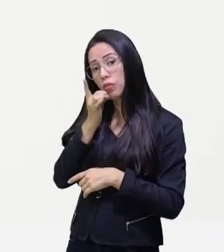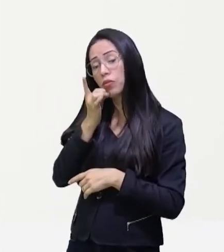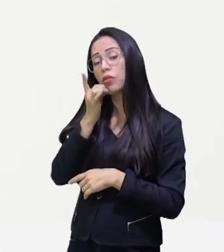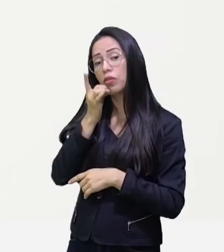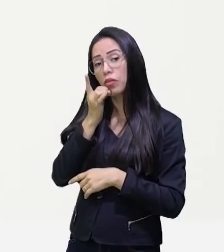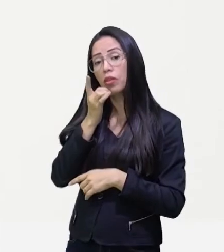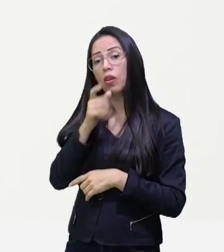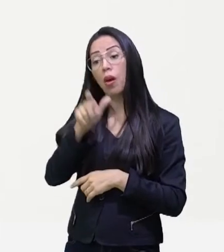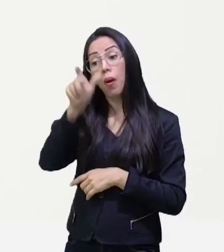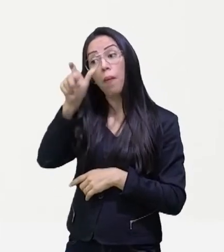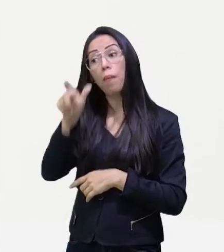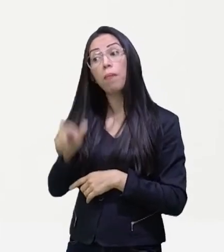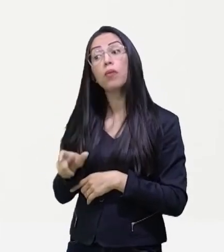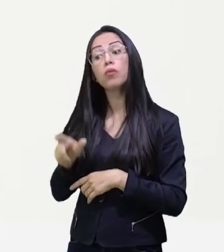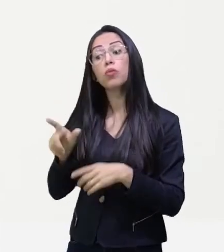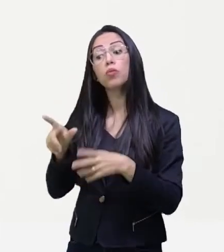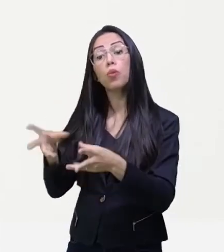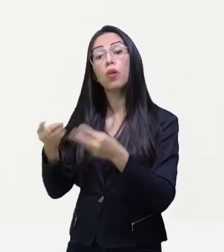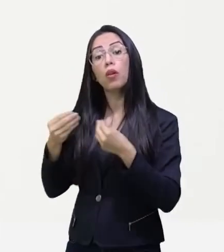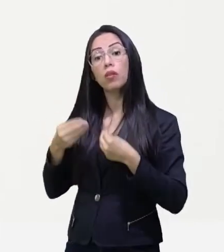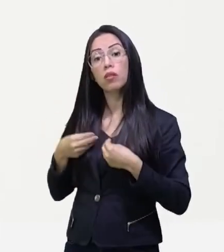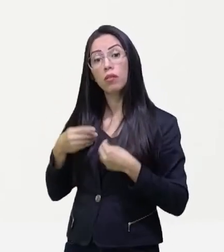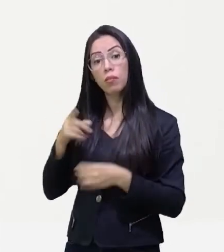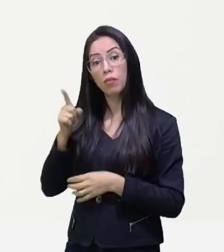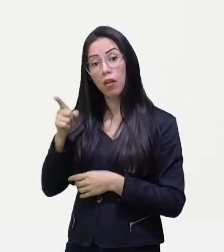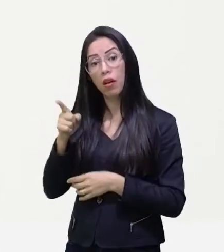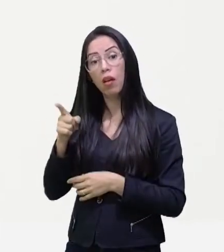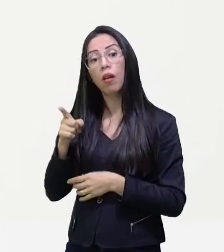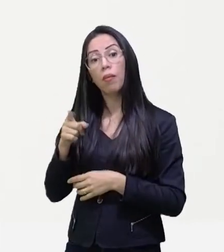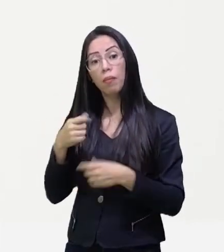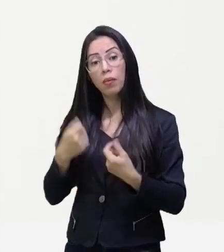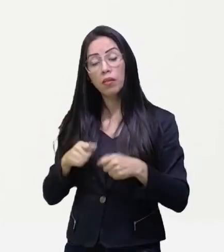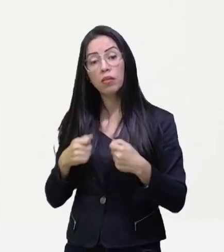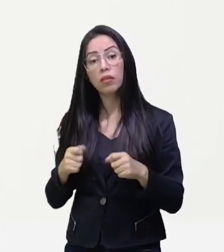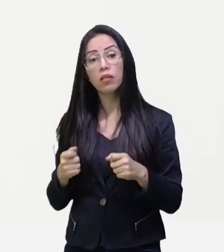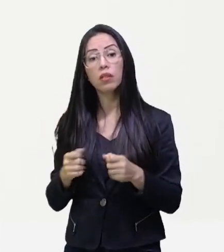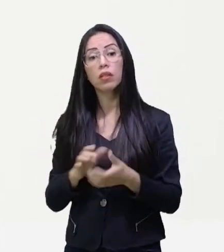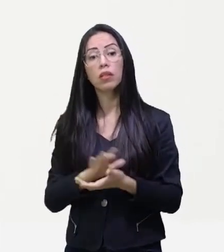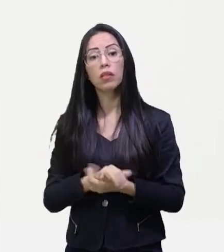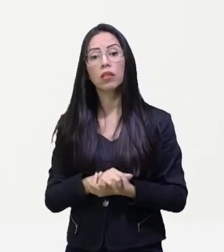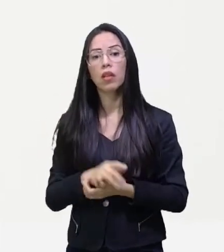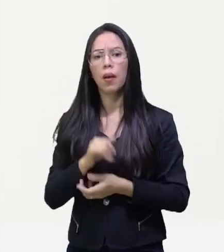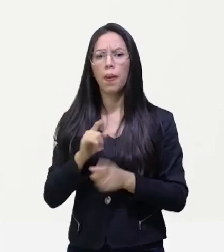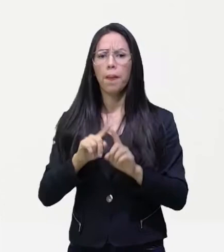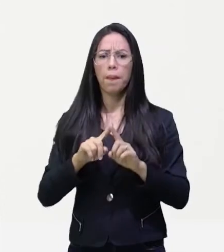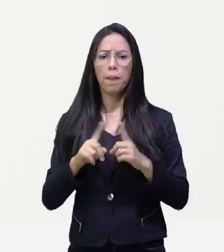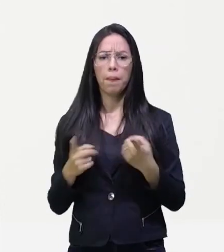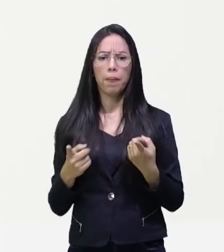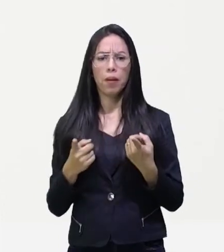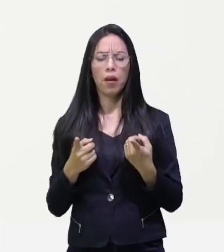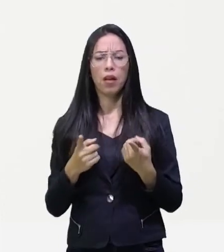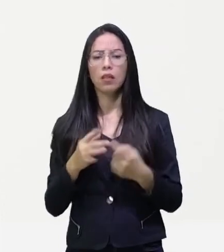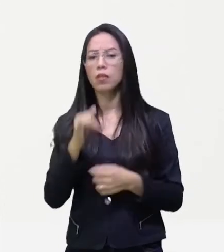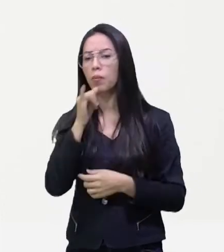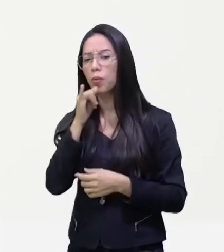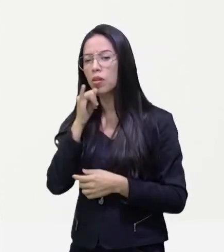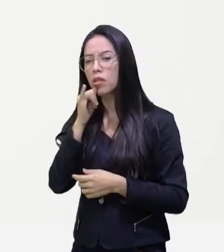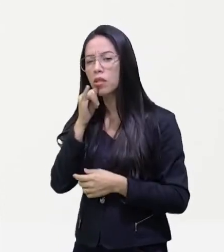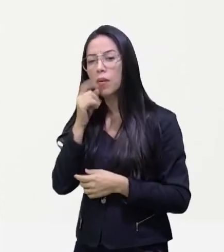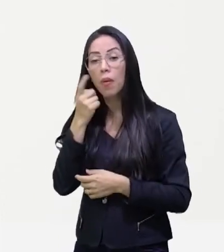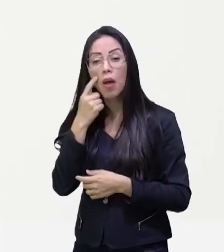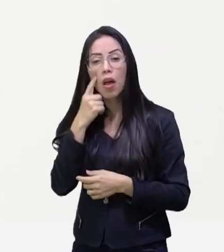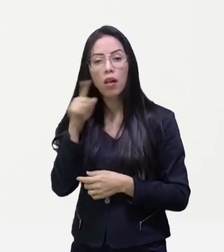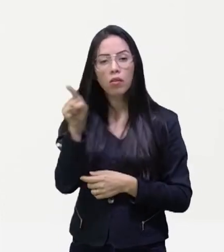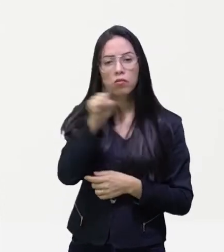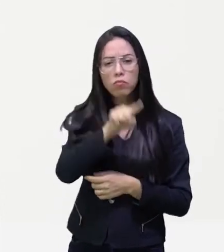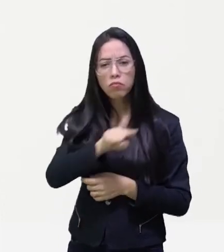interior da carta. Mas essa conversa aqui, ela não tem vamos dizer, uma